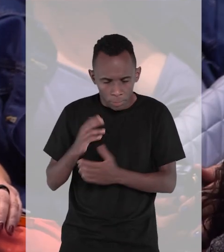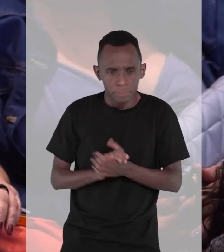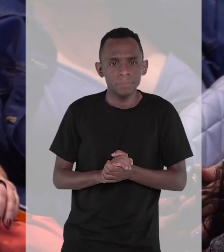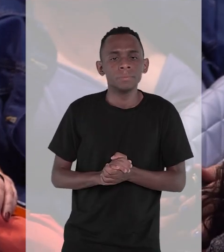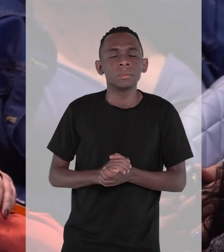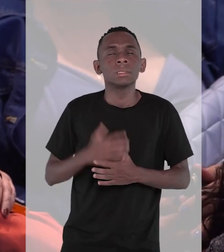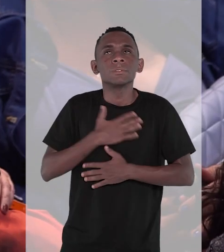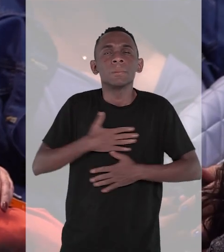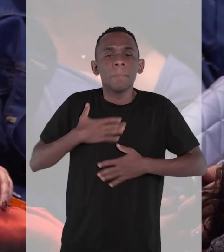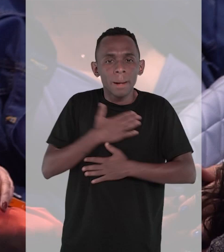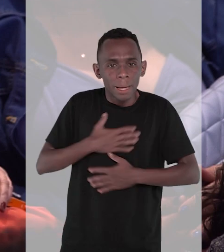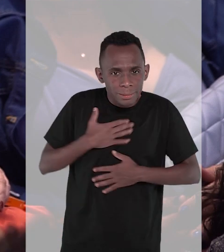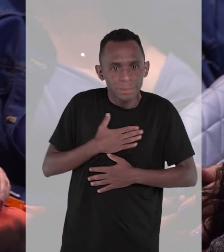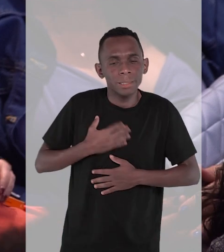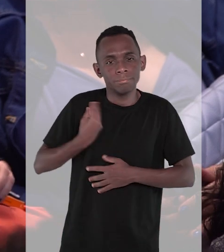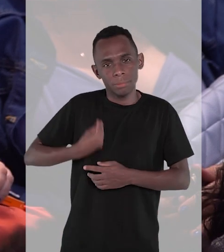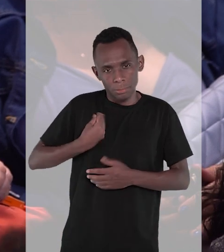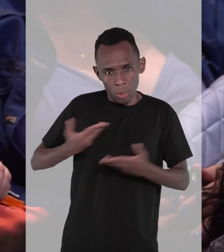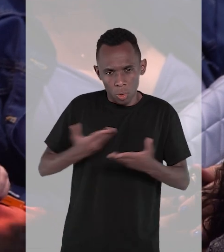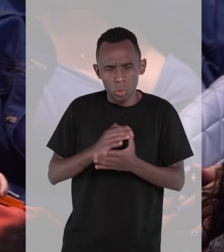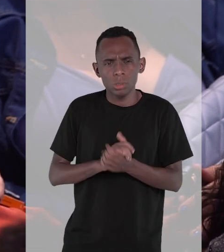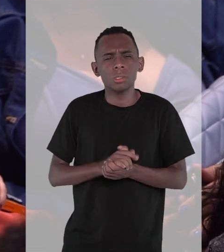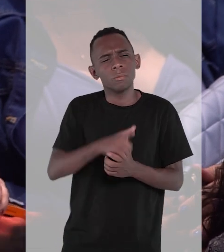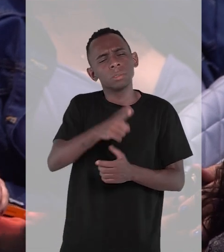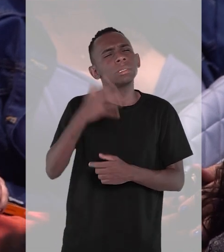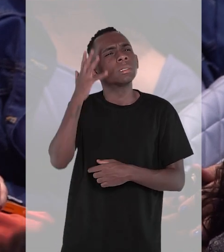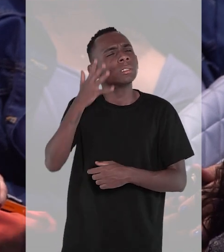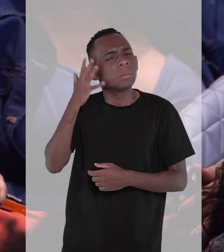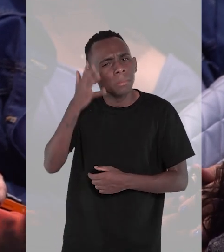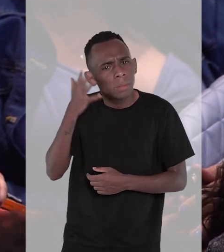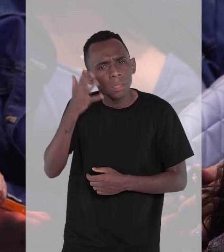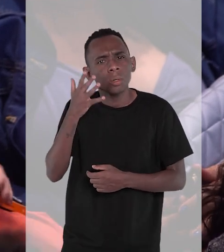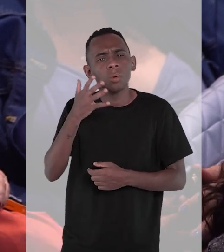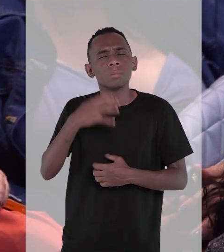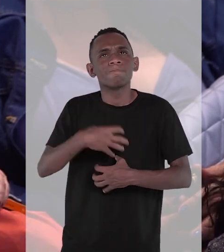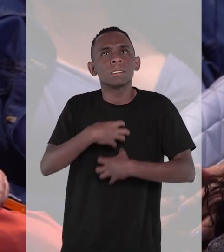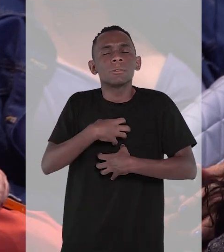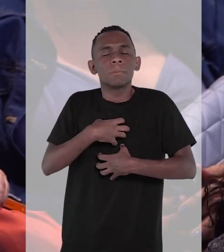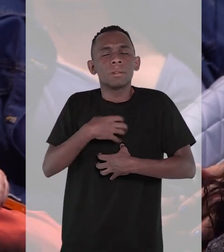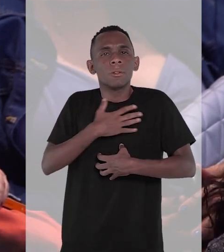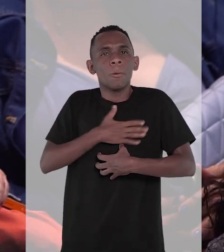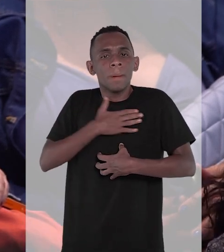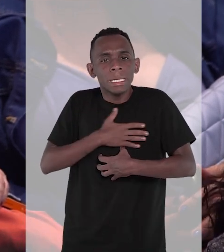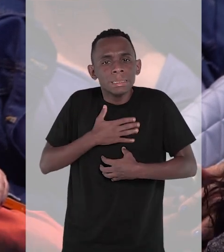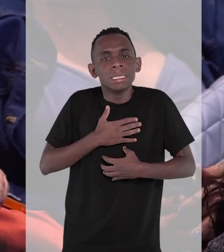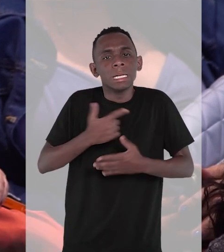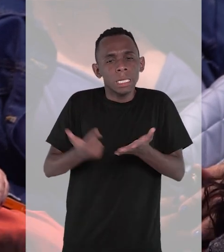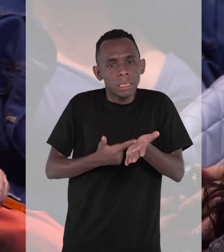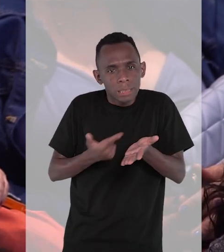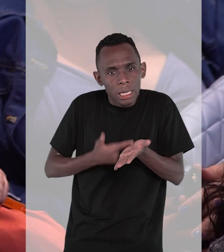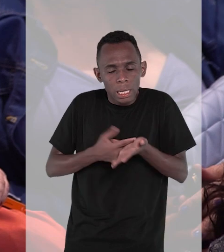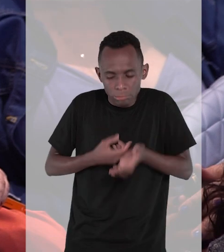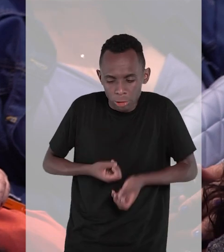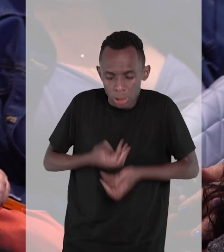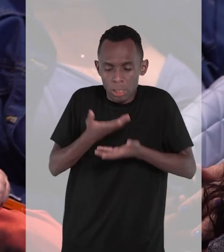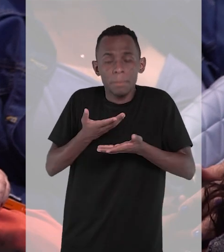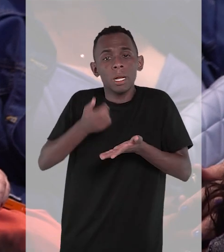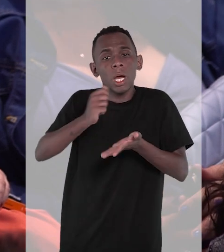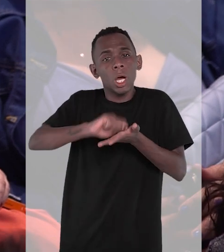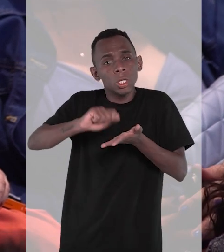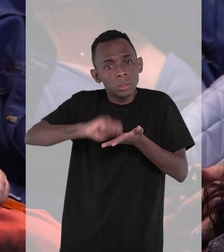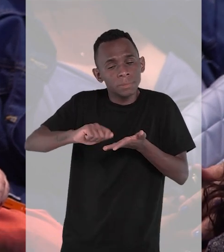É um prazer estar aqui. Zélia, ouvindo você falar sobre o seu fazer literário, né, sobre a sua